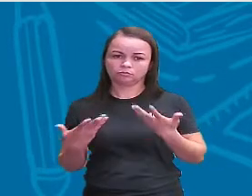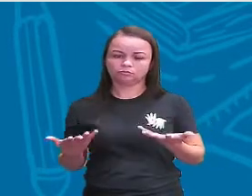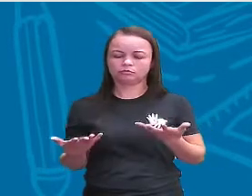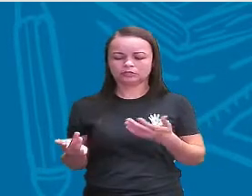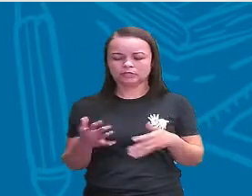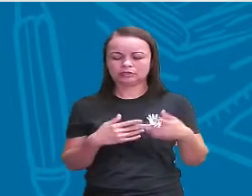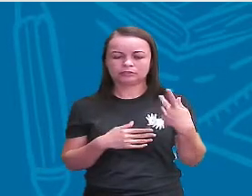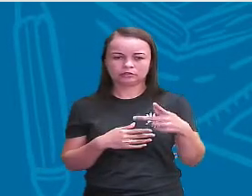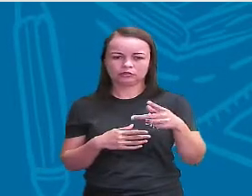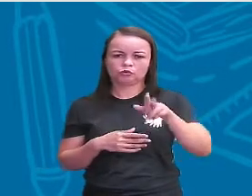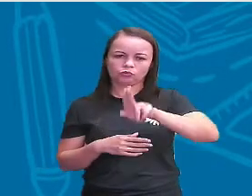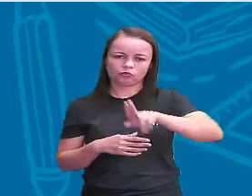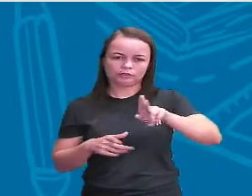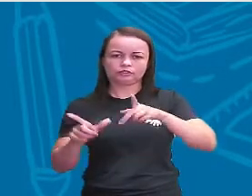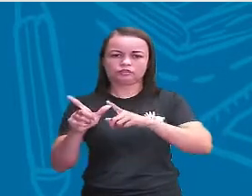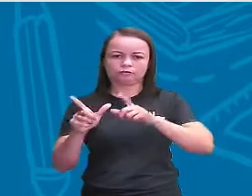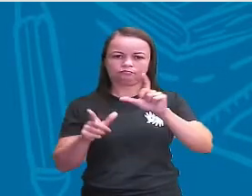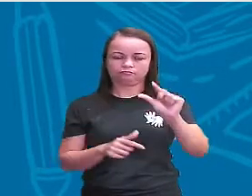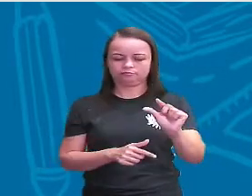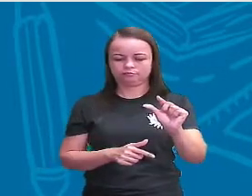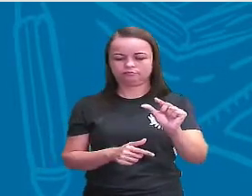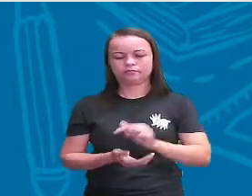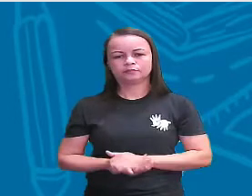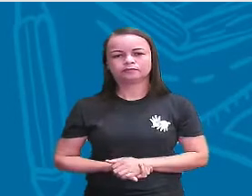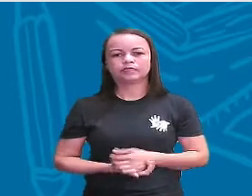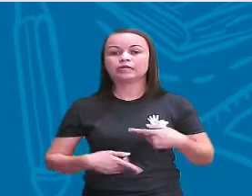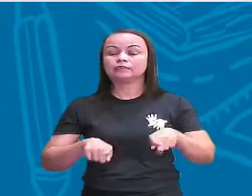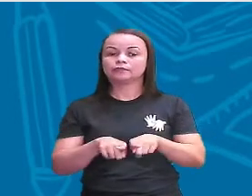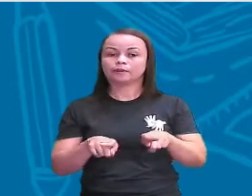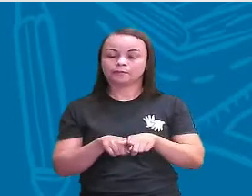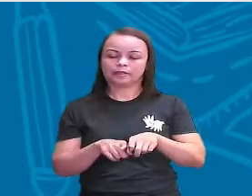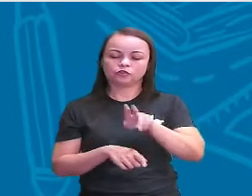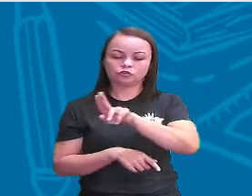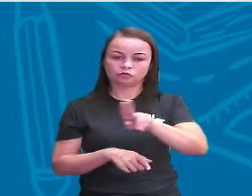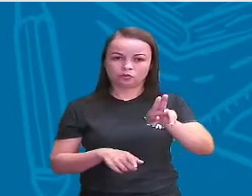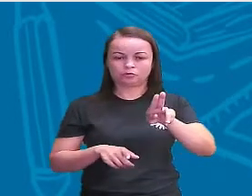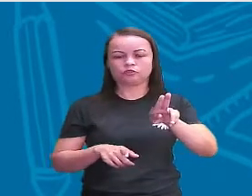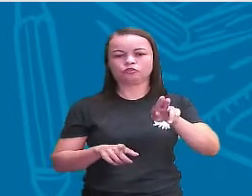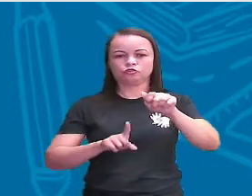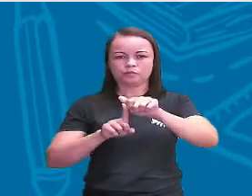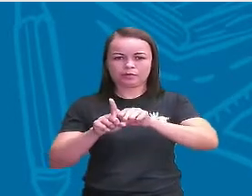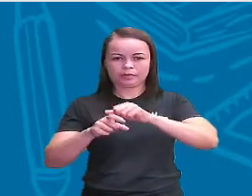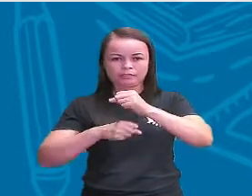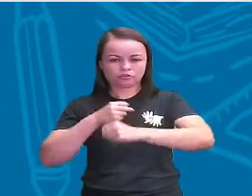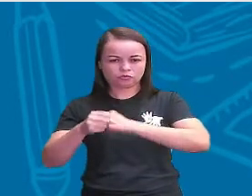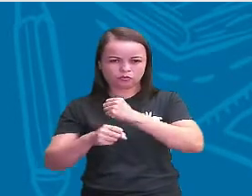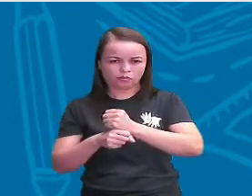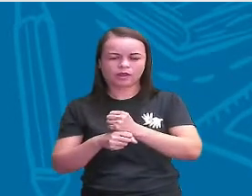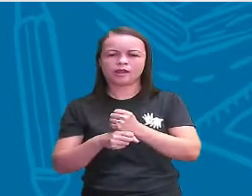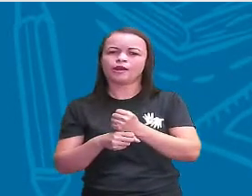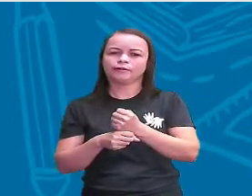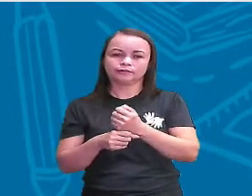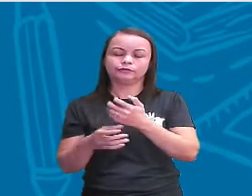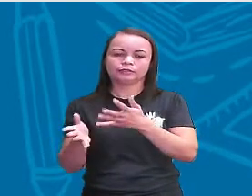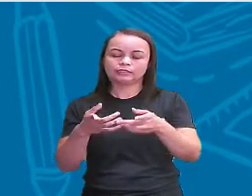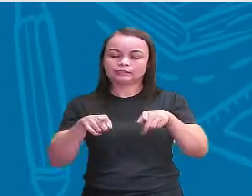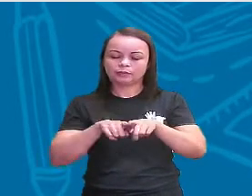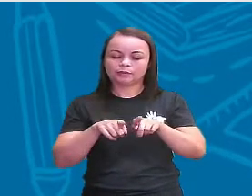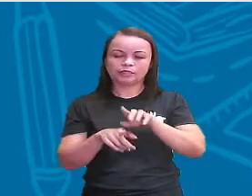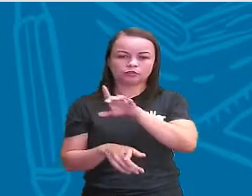letras, usar as letras minúsculas. Também os nomes dos meses do ano, né? Janeiro, fevereiro, março. E dos dias